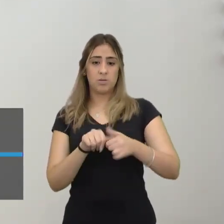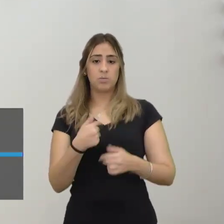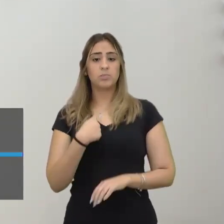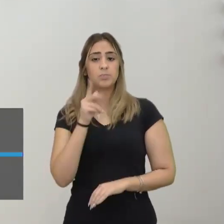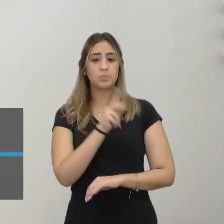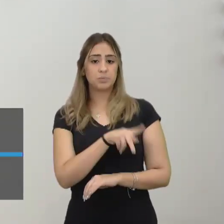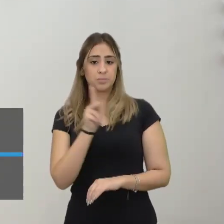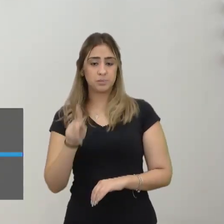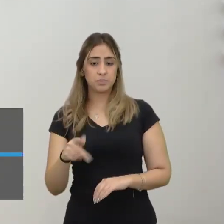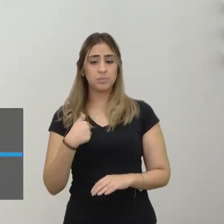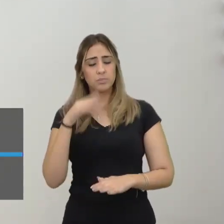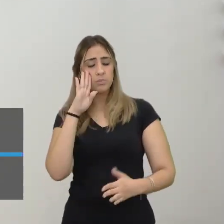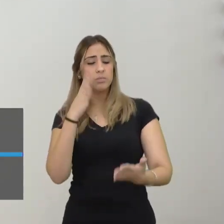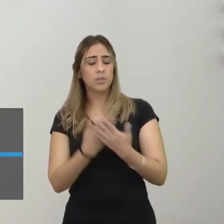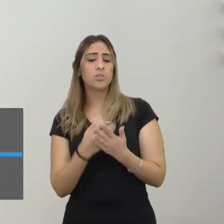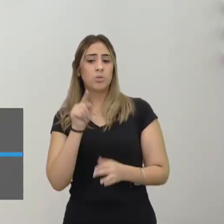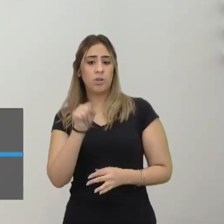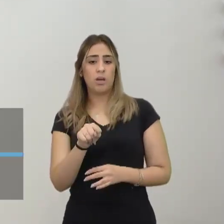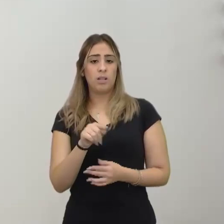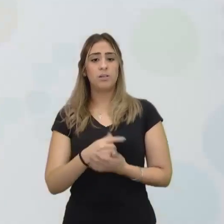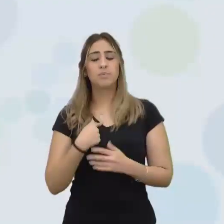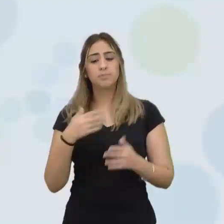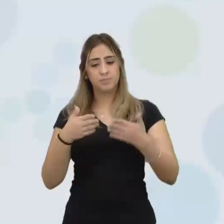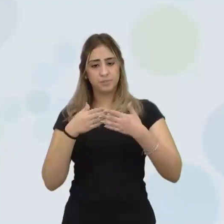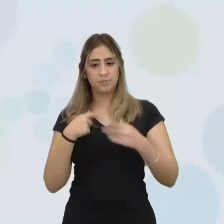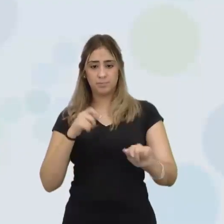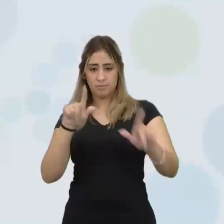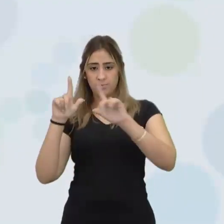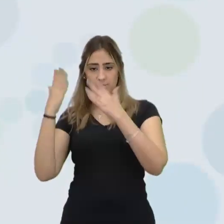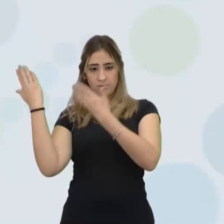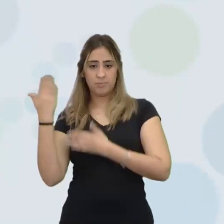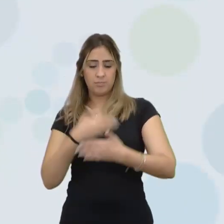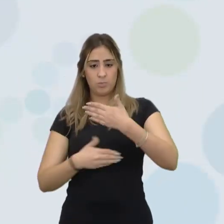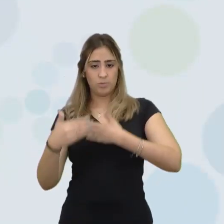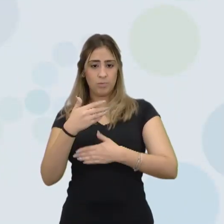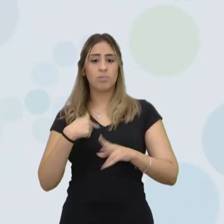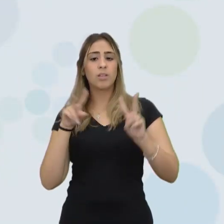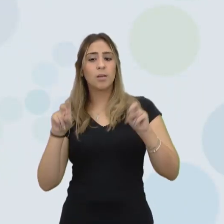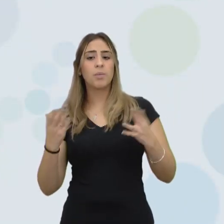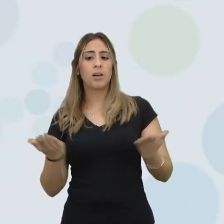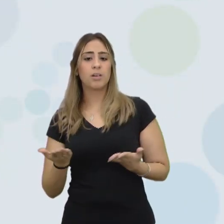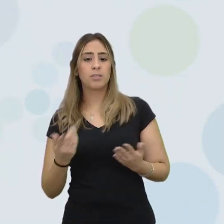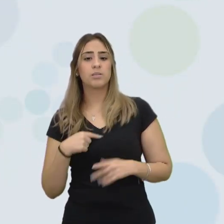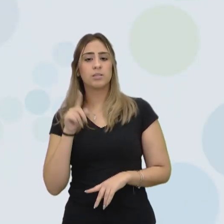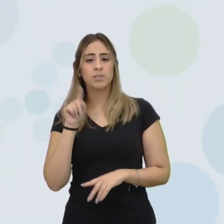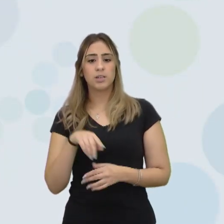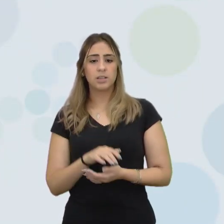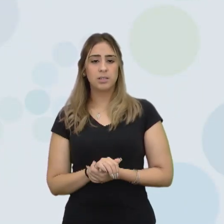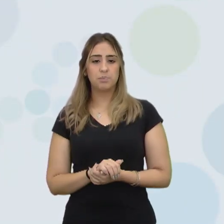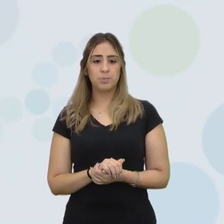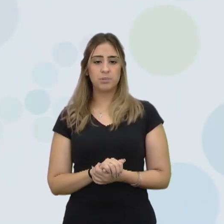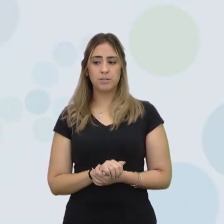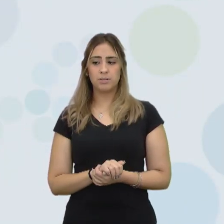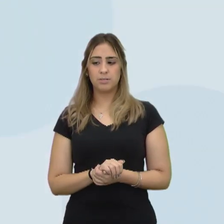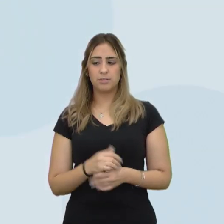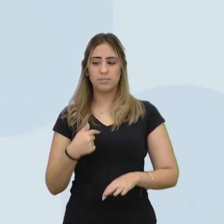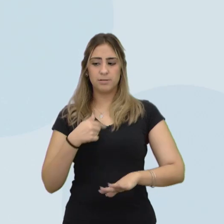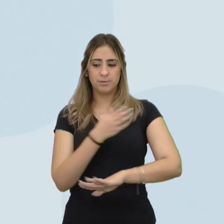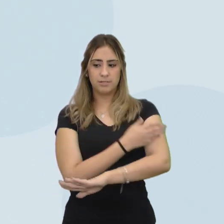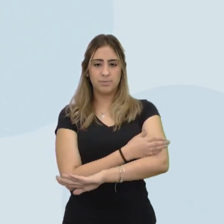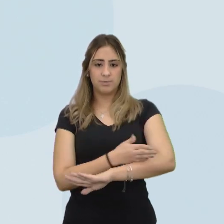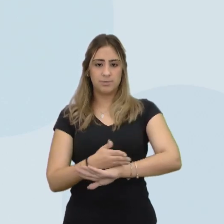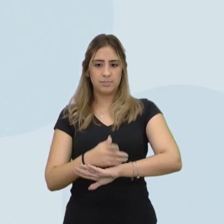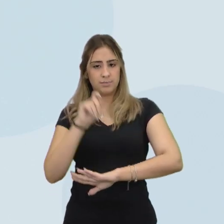como professor, acredito nela. Bota no LED, o tema da aula de hoje é o apartheid sul-africano.